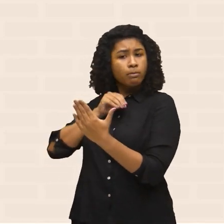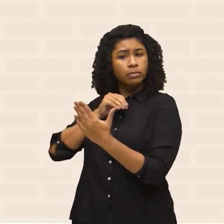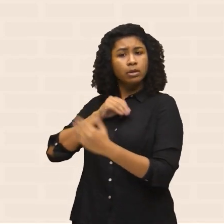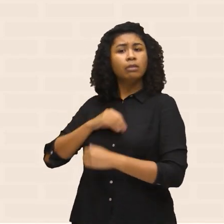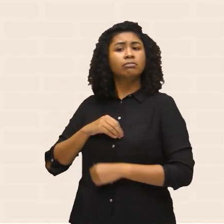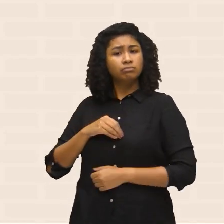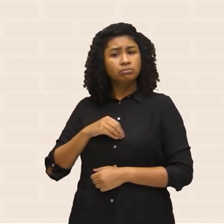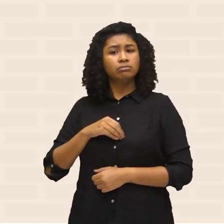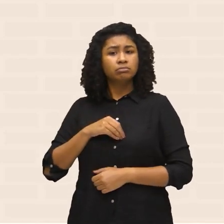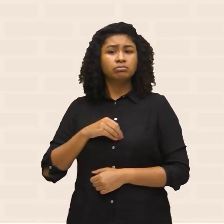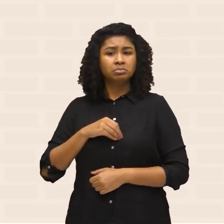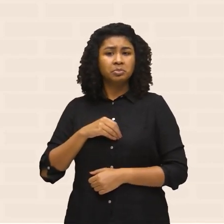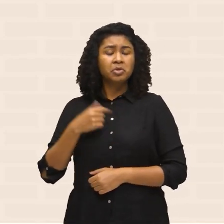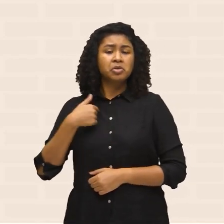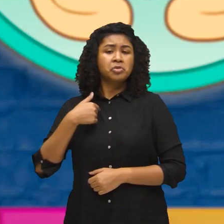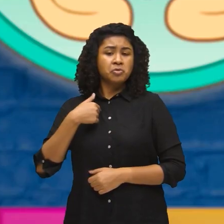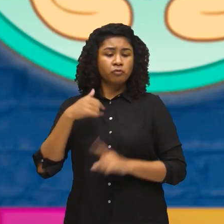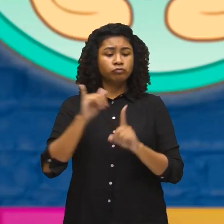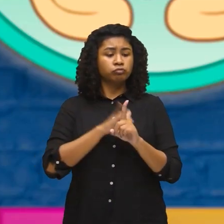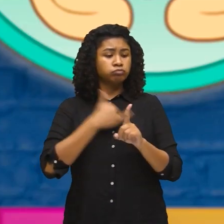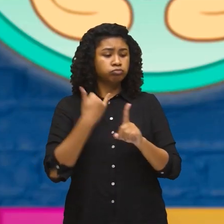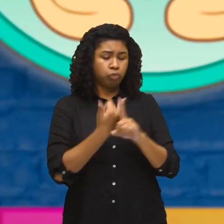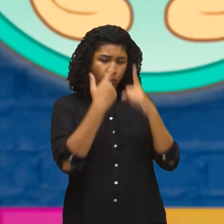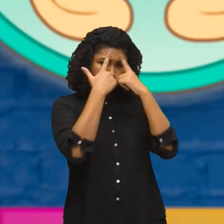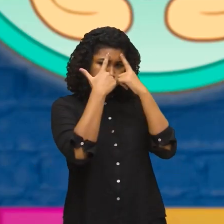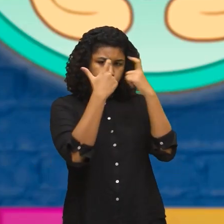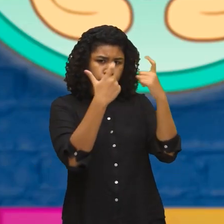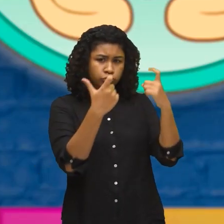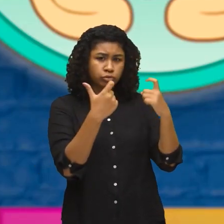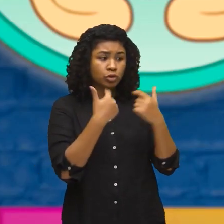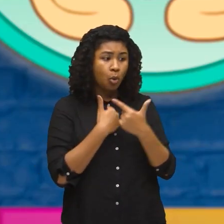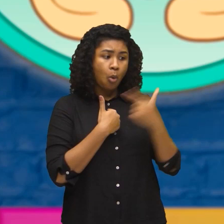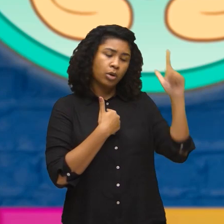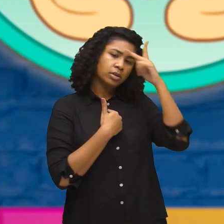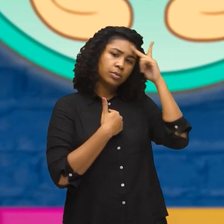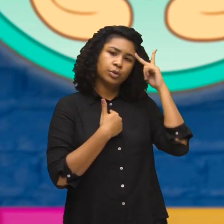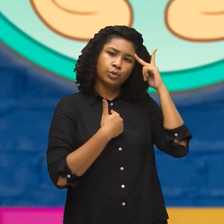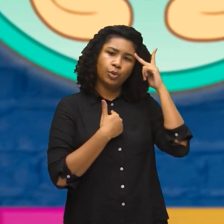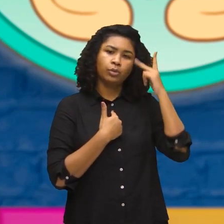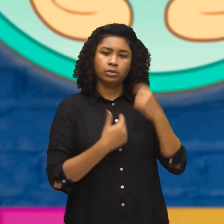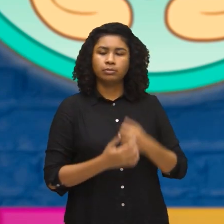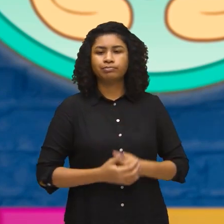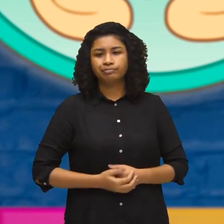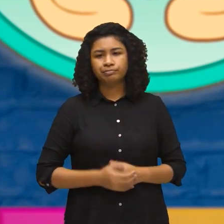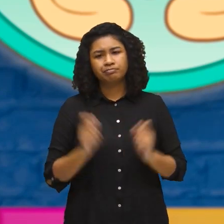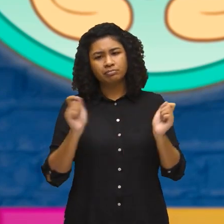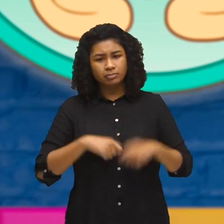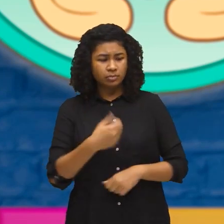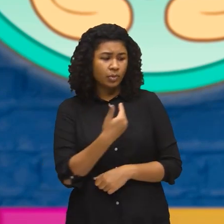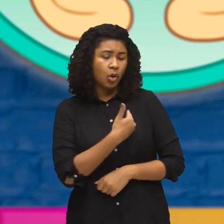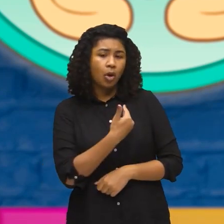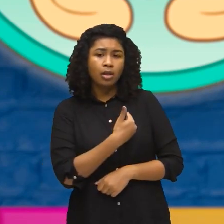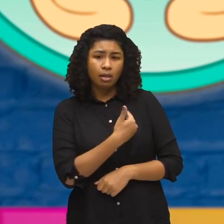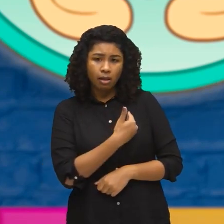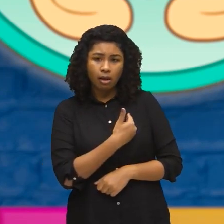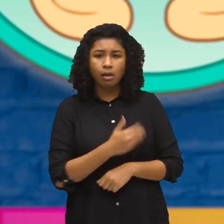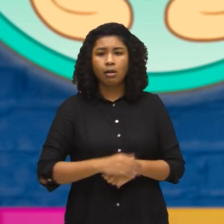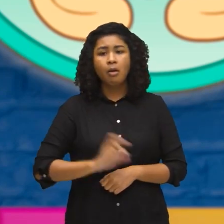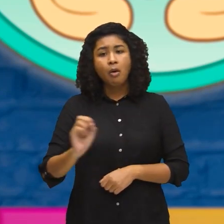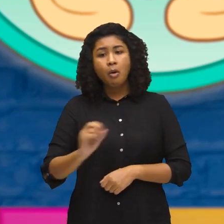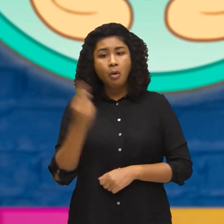com outras pessoas, tá? Pode ser com um coleguinha, pode ser com uma pessoa que ele nunca viu, mas ele